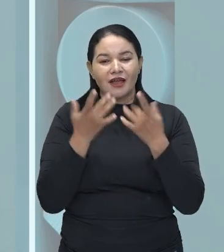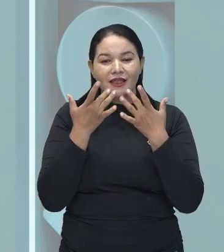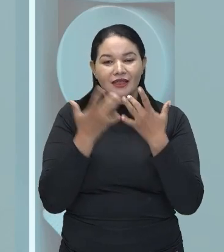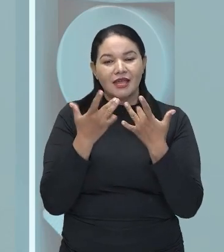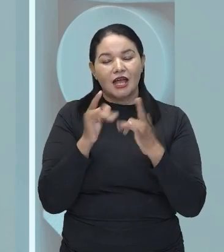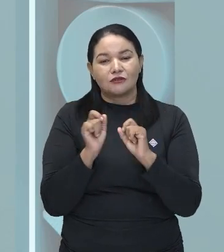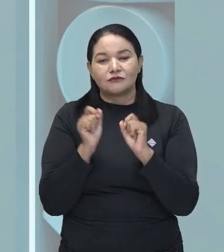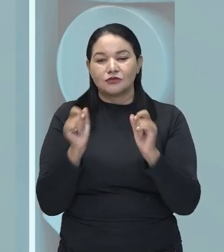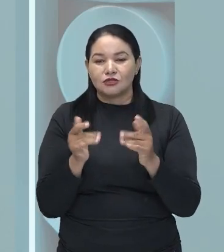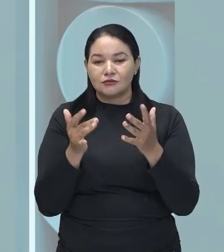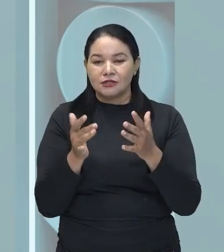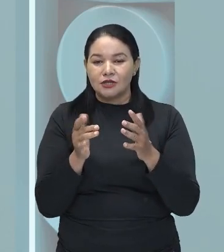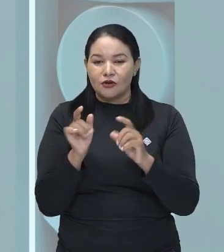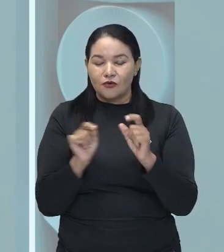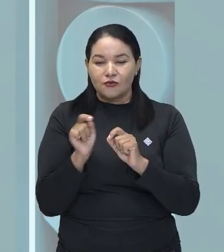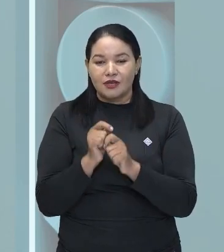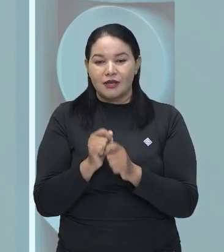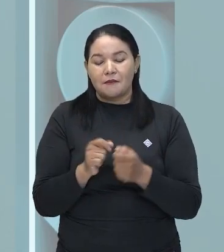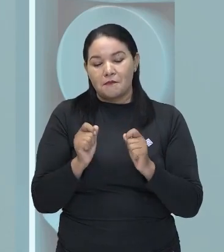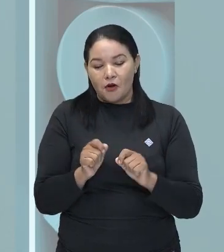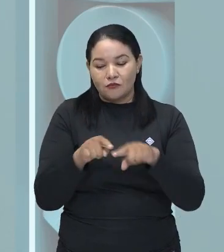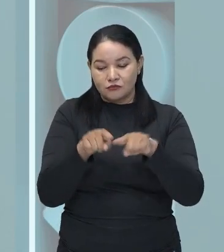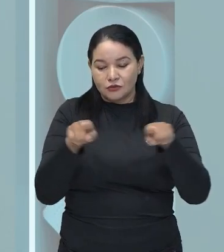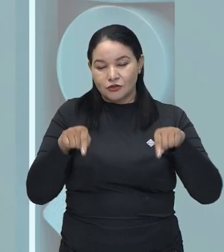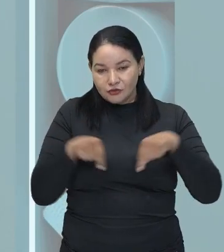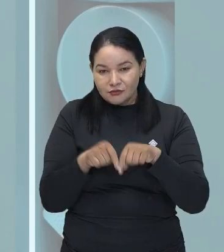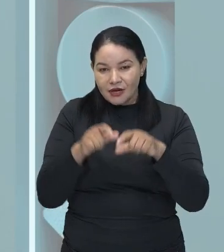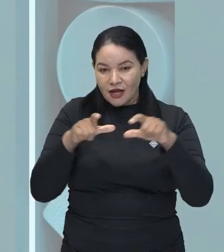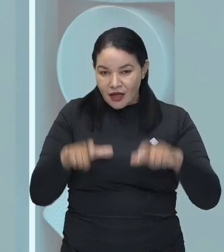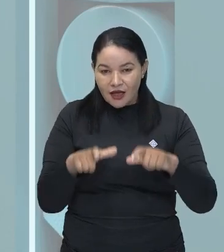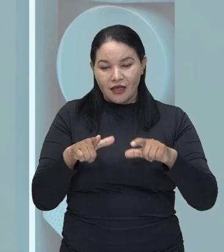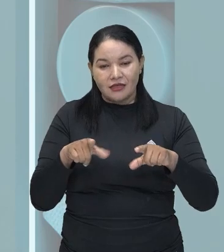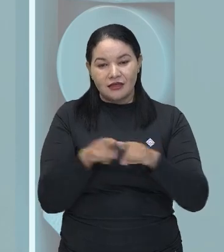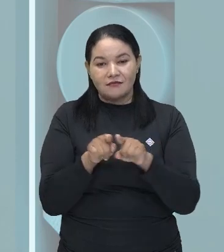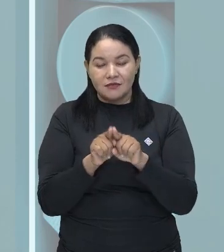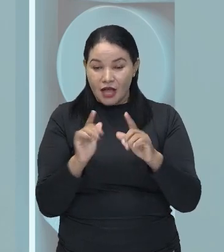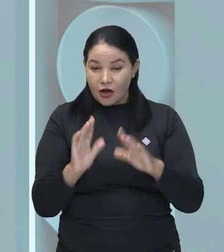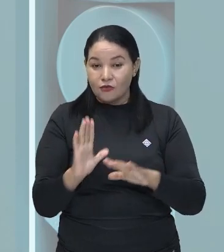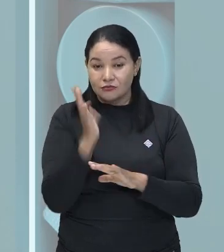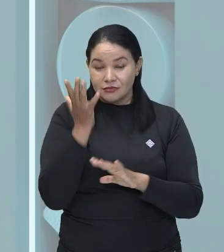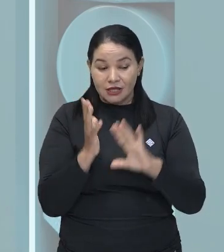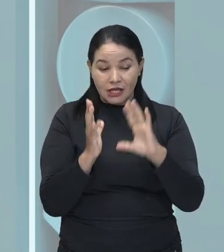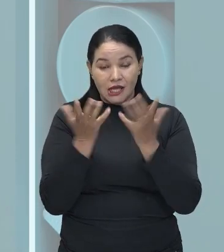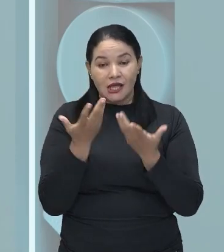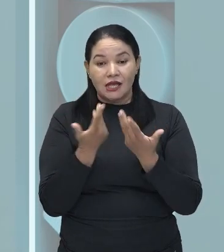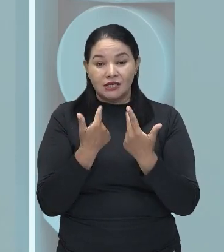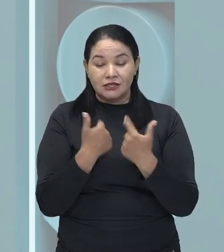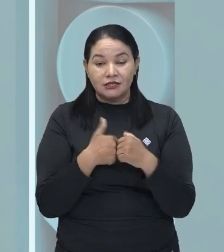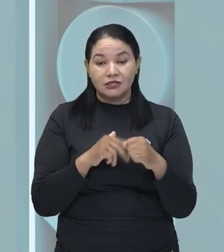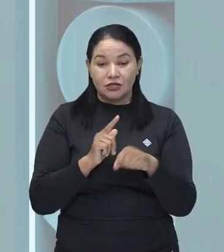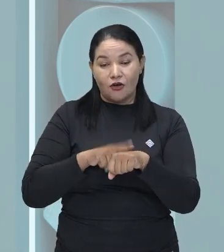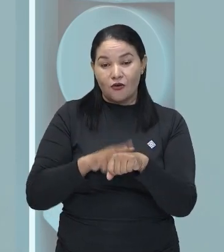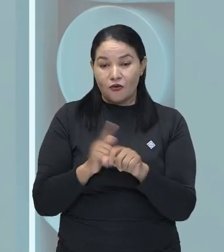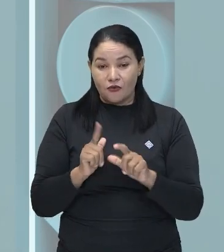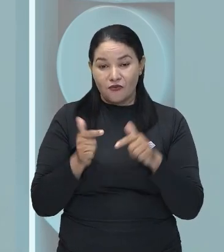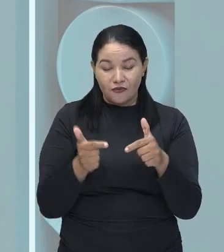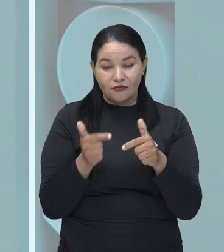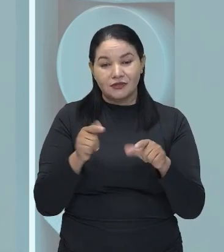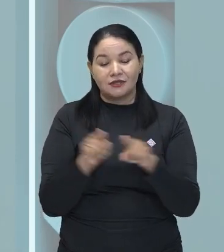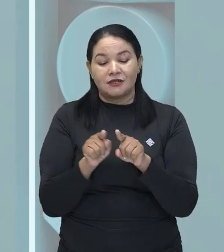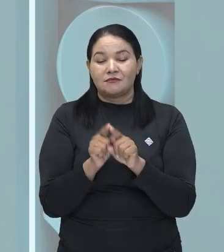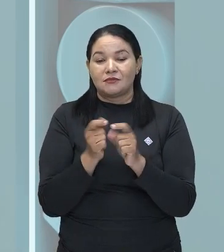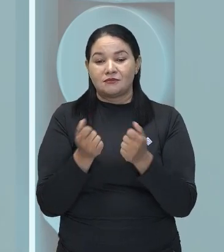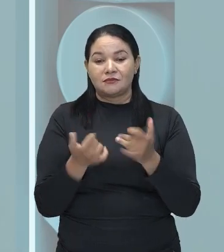pode estar falando do teatro espaço físico, aquele lugar onde acontecem as encenações, né, as apresentações